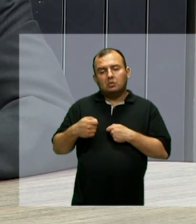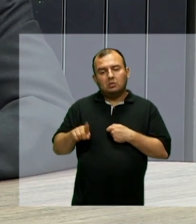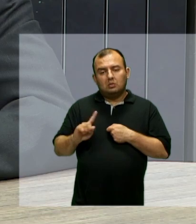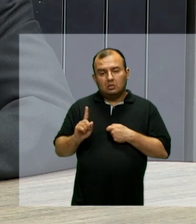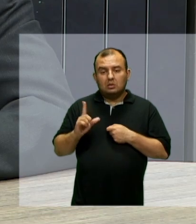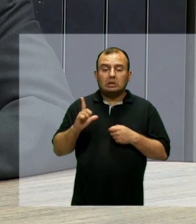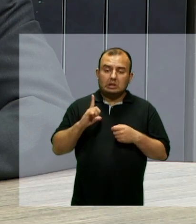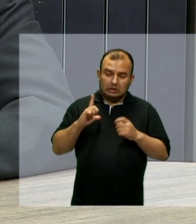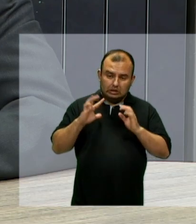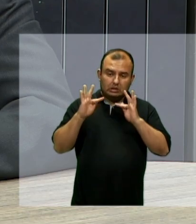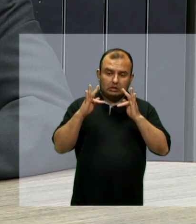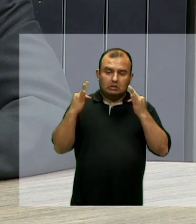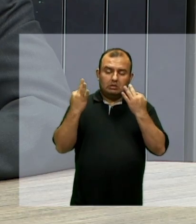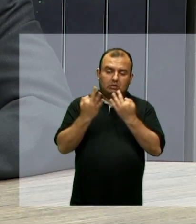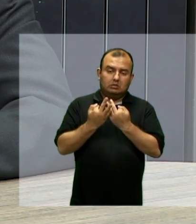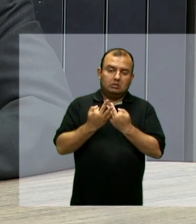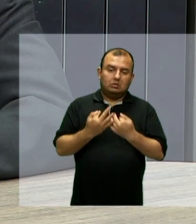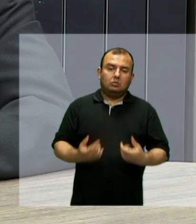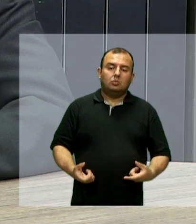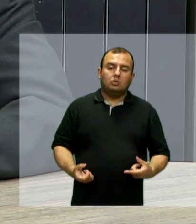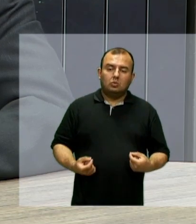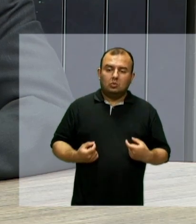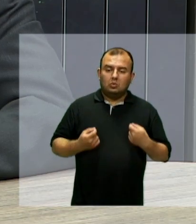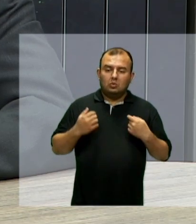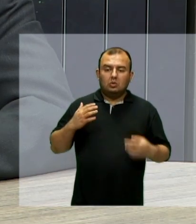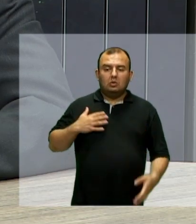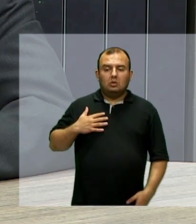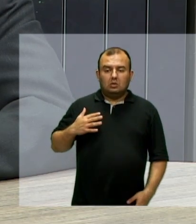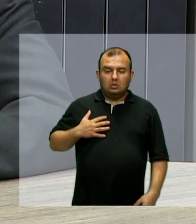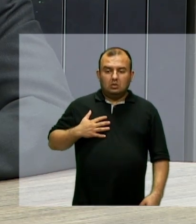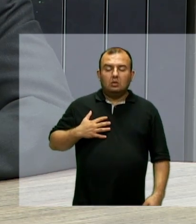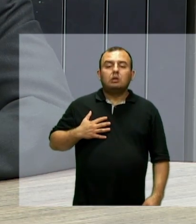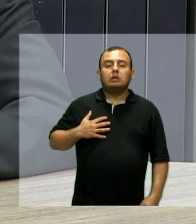um familiar com câncer de mama, e